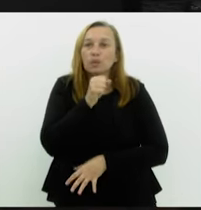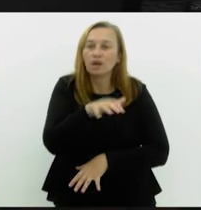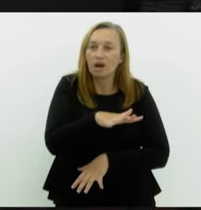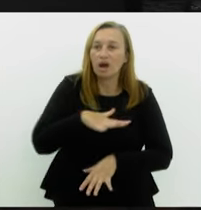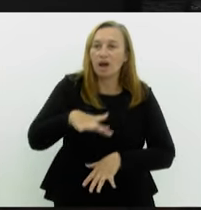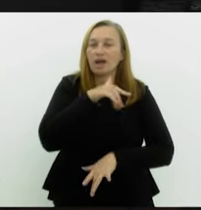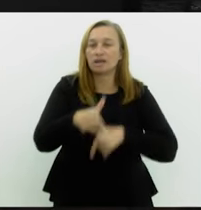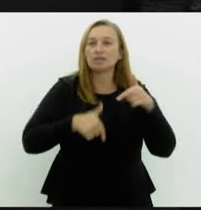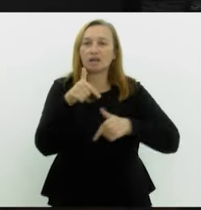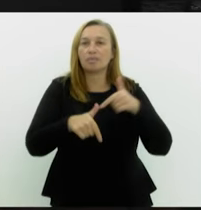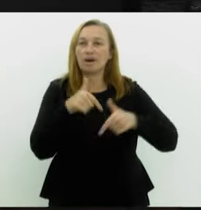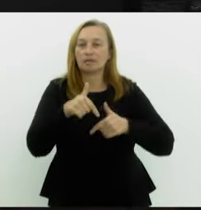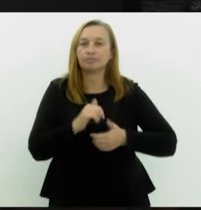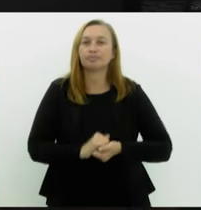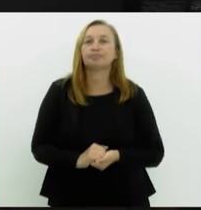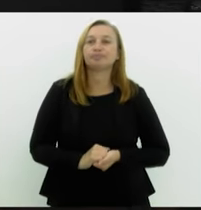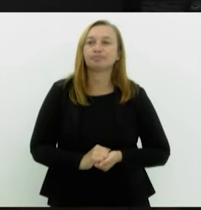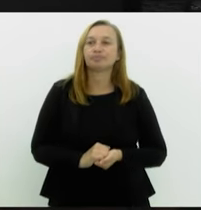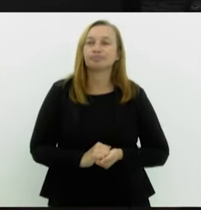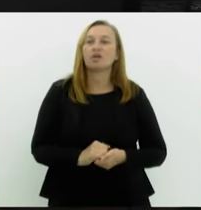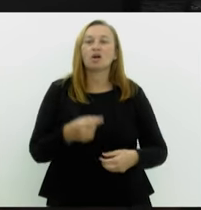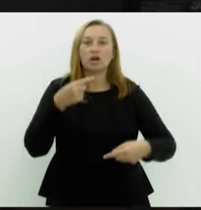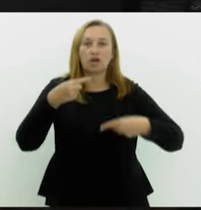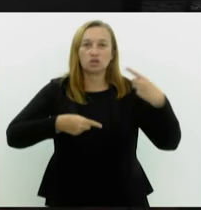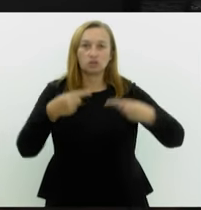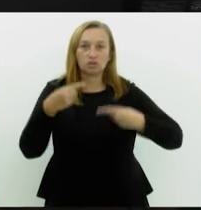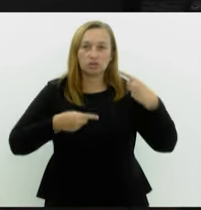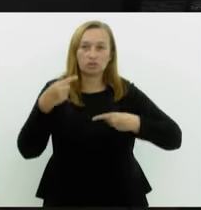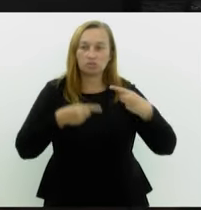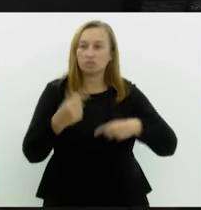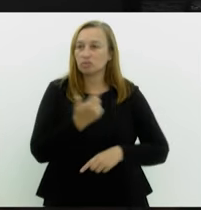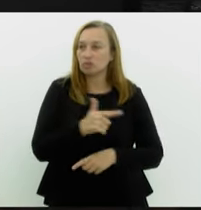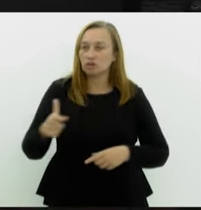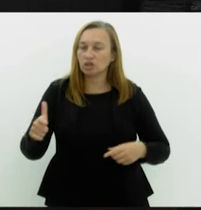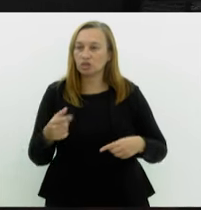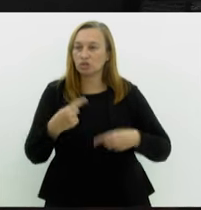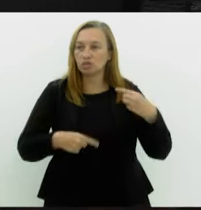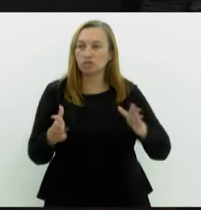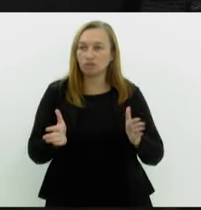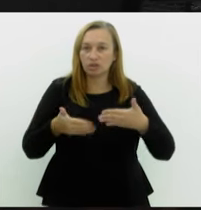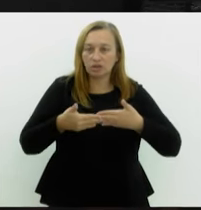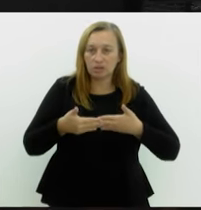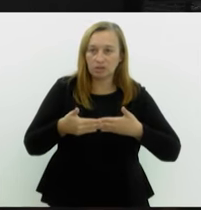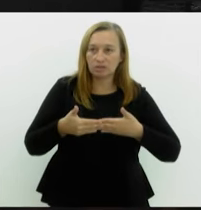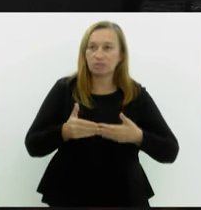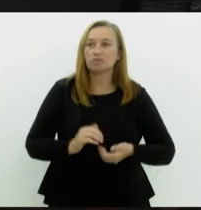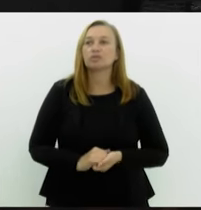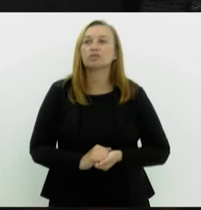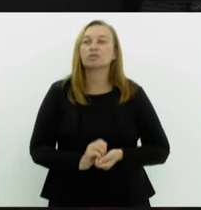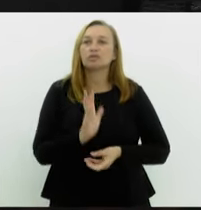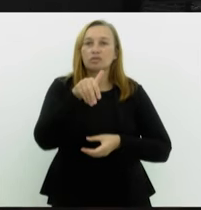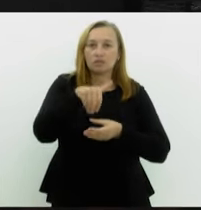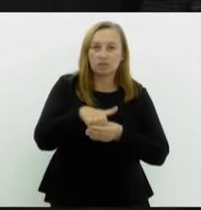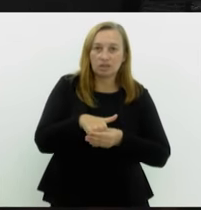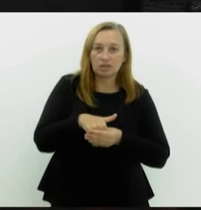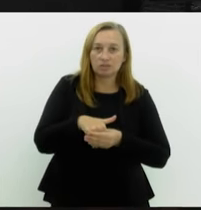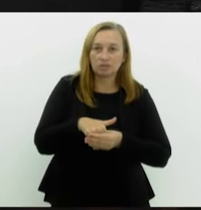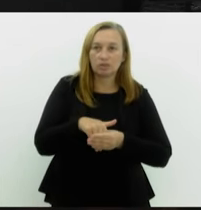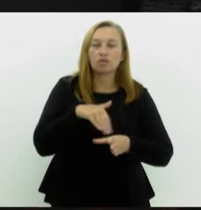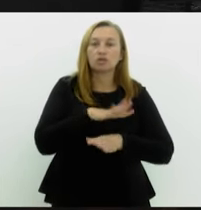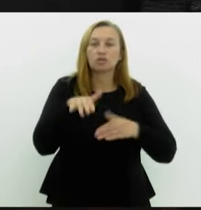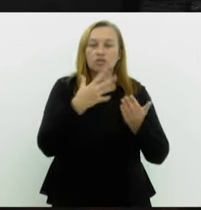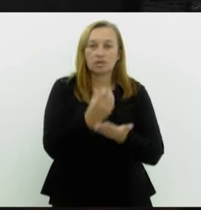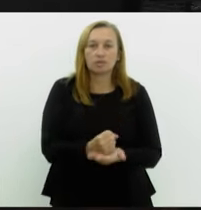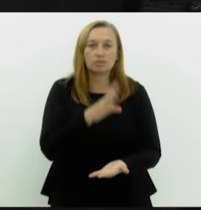trabalho, na forma que menciona. Em discussão, não havendo quem queira discutir, encerrada a discussão, em votação.